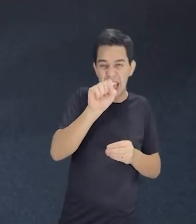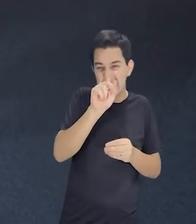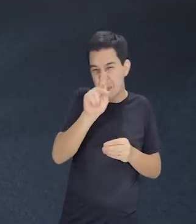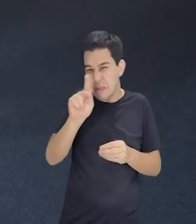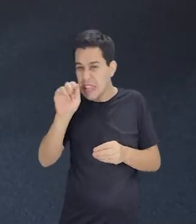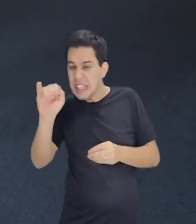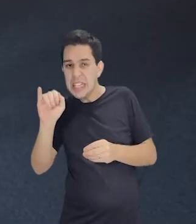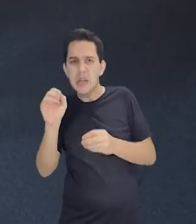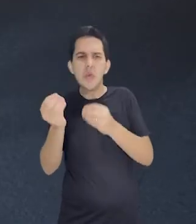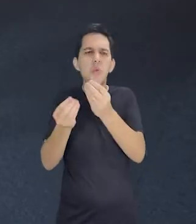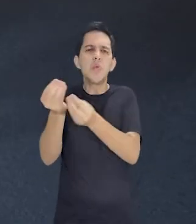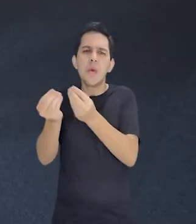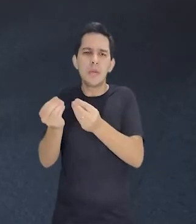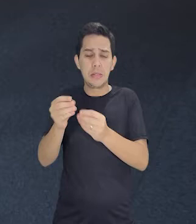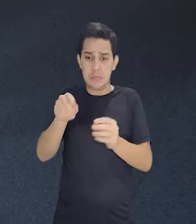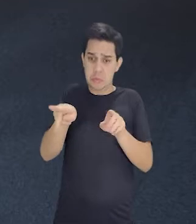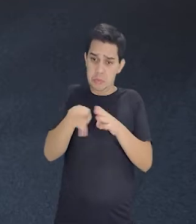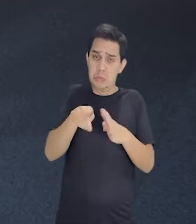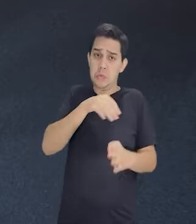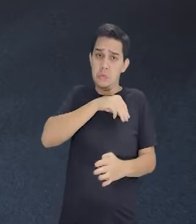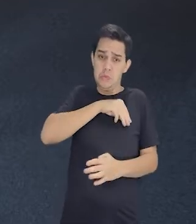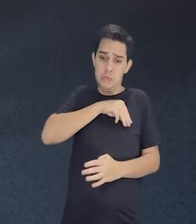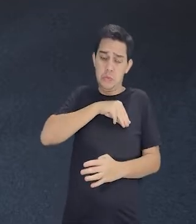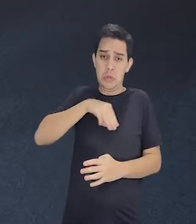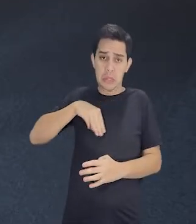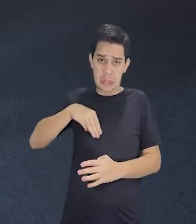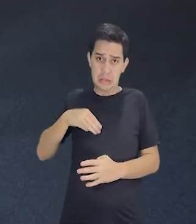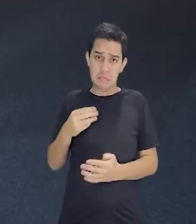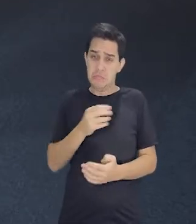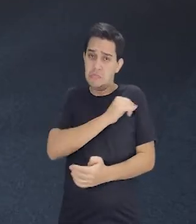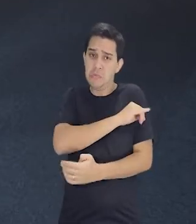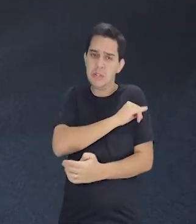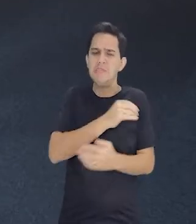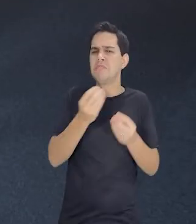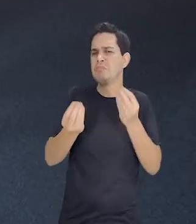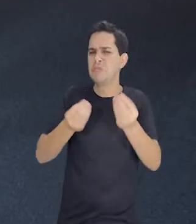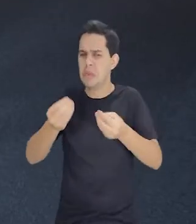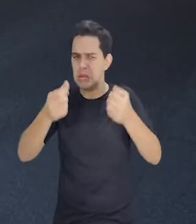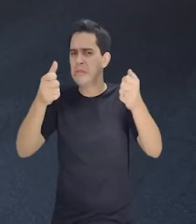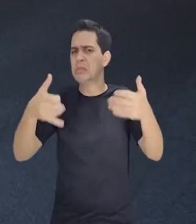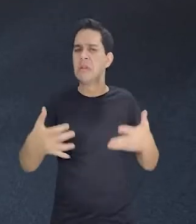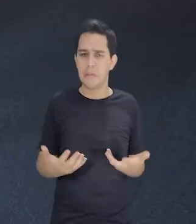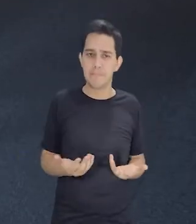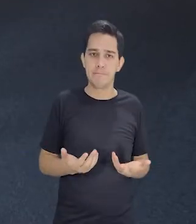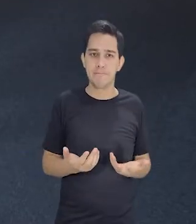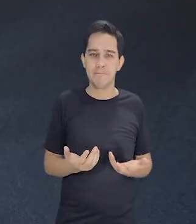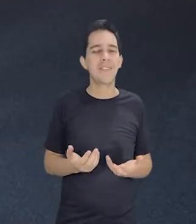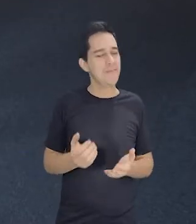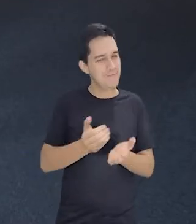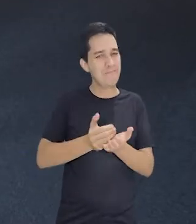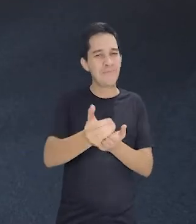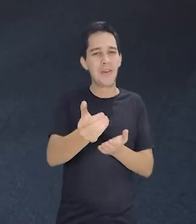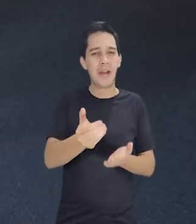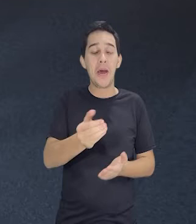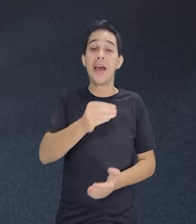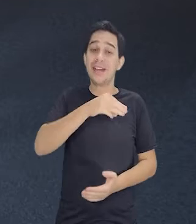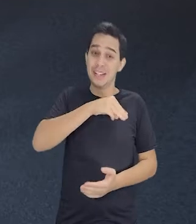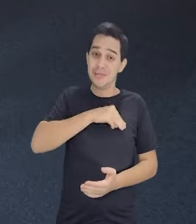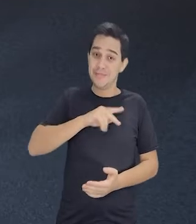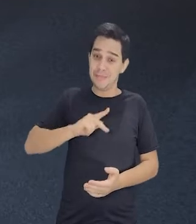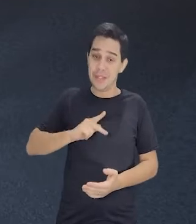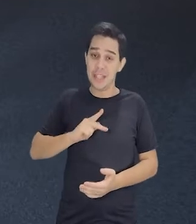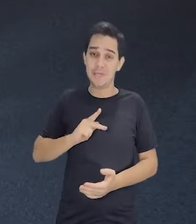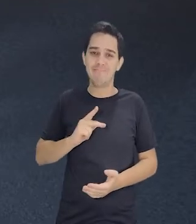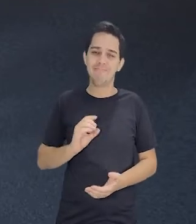de Planejamento e Políticas Institucionais, a SubPPI do MPRJ. Está no ar para todo o Brasil,